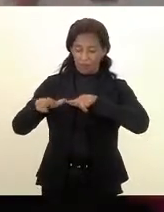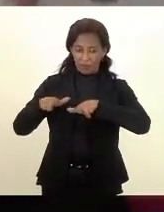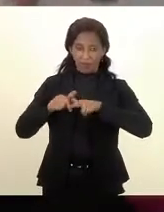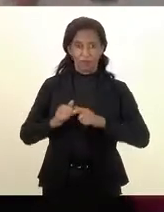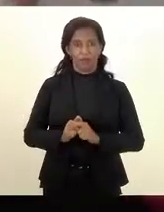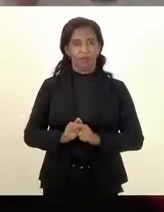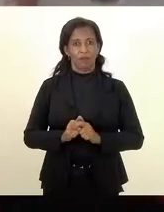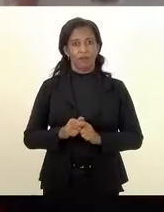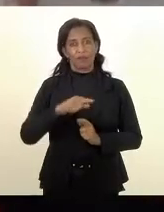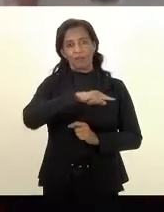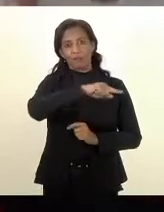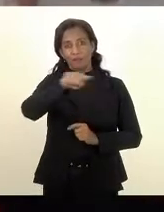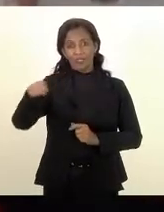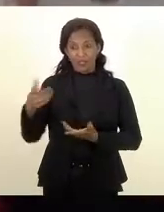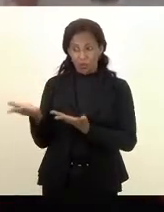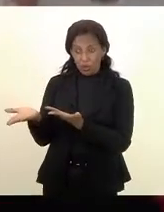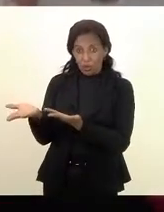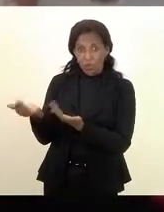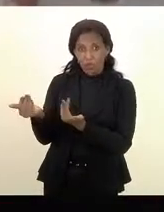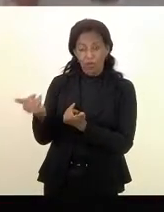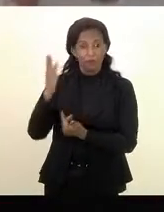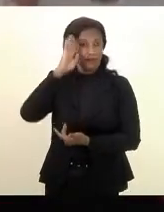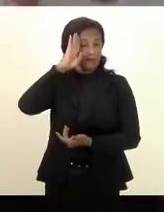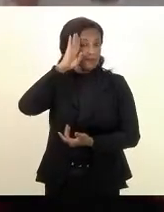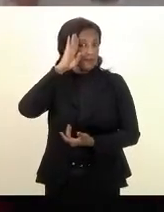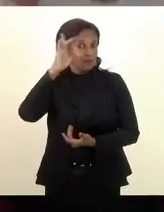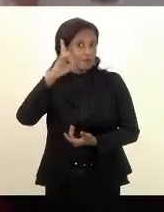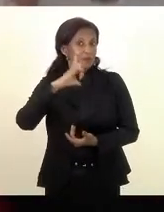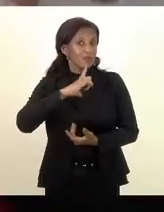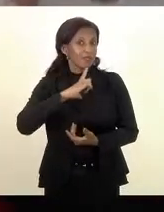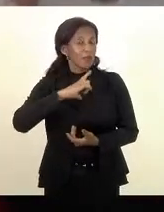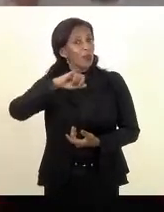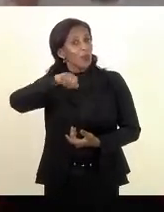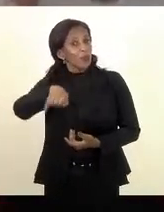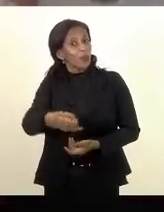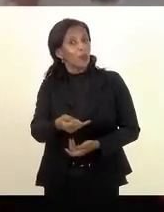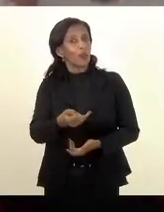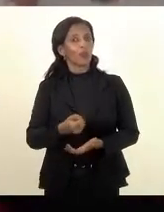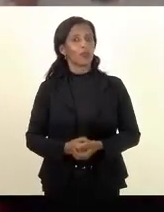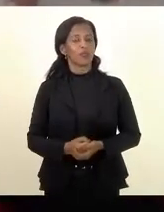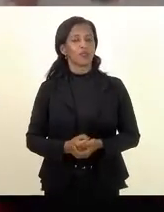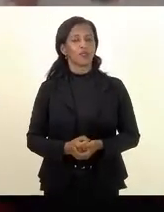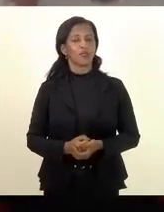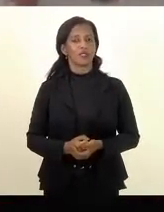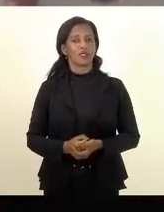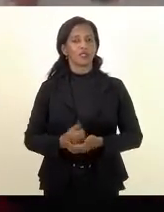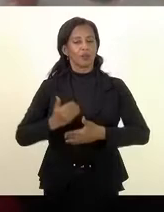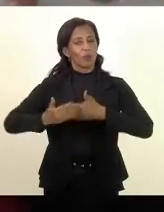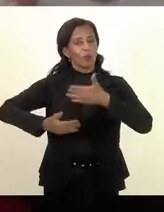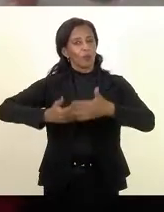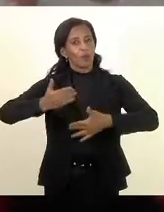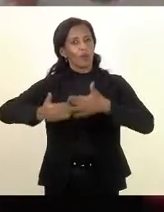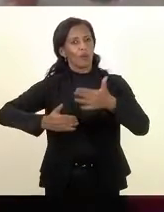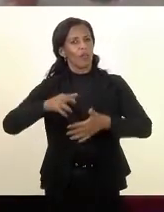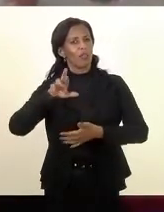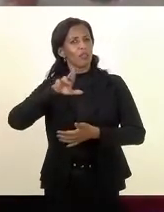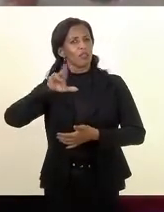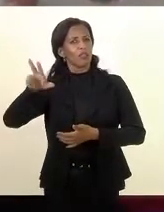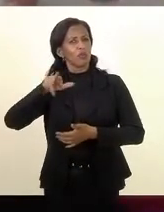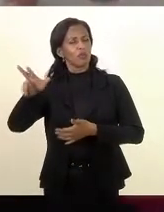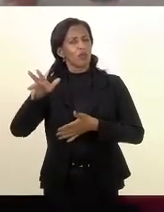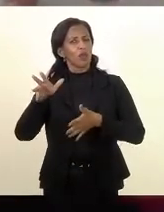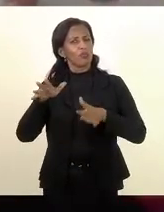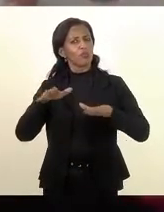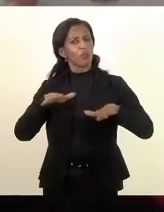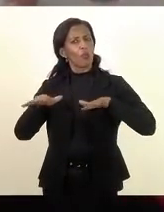essas juventudes principalmente tenham a possibilidade de vislumbrar um processo não só de mobilidade